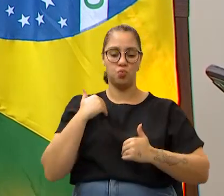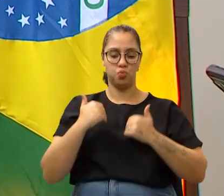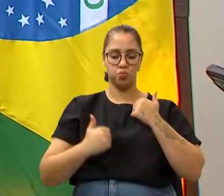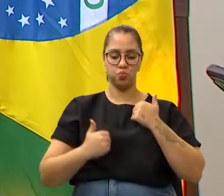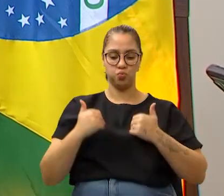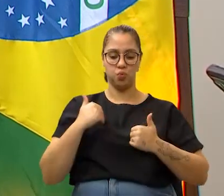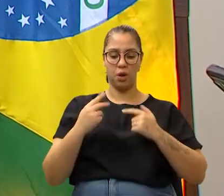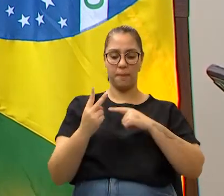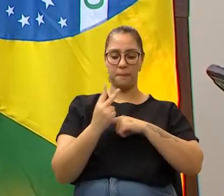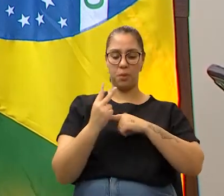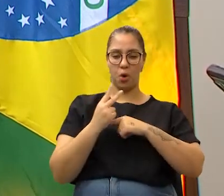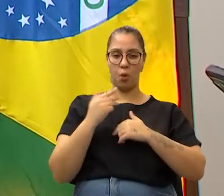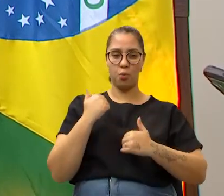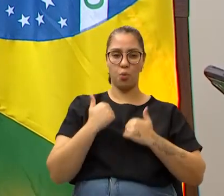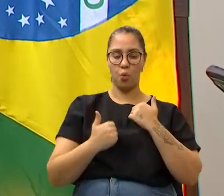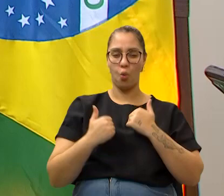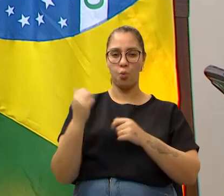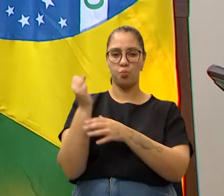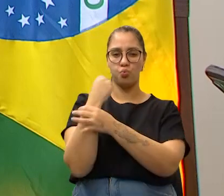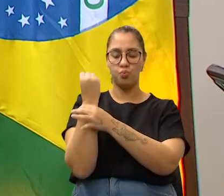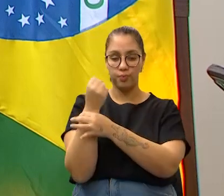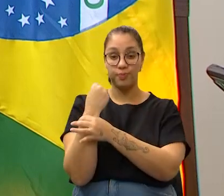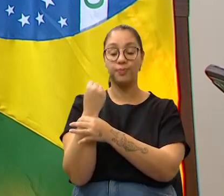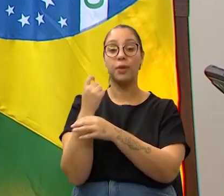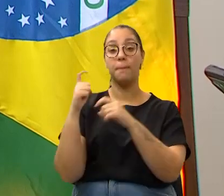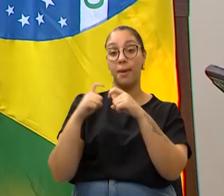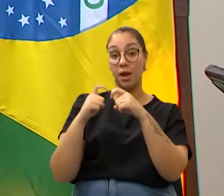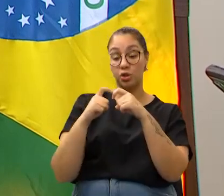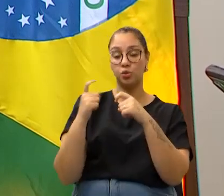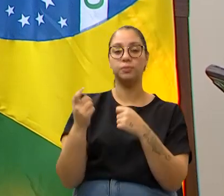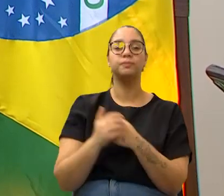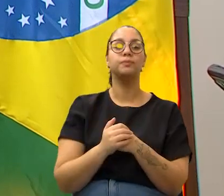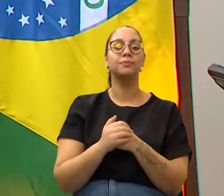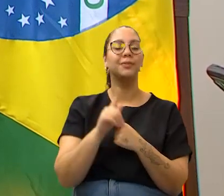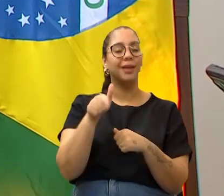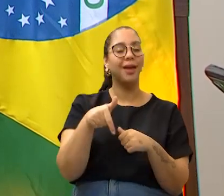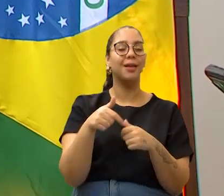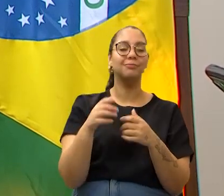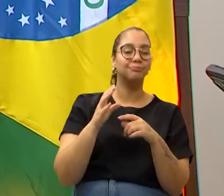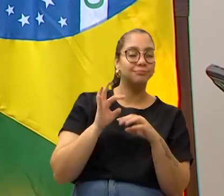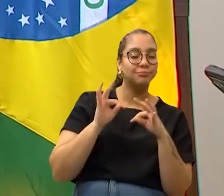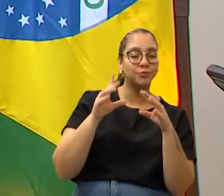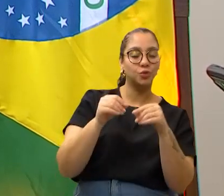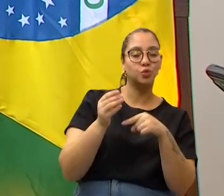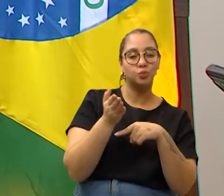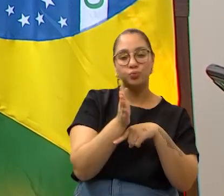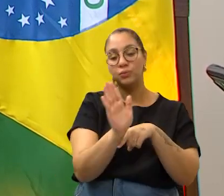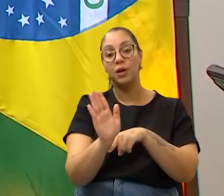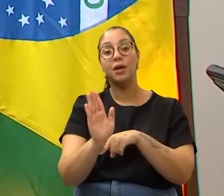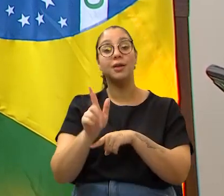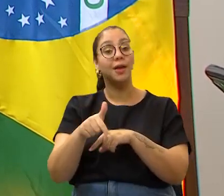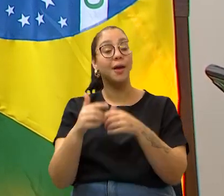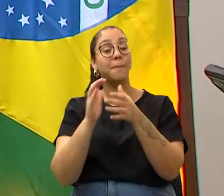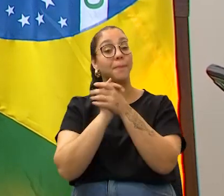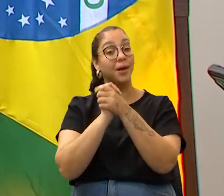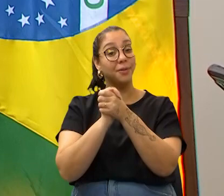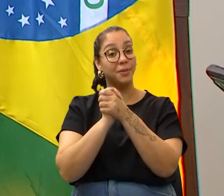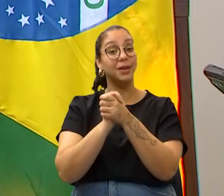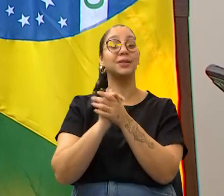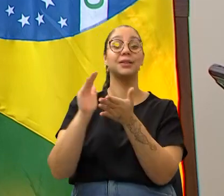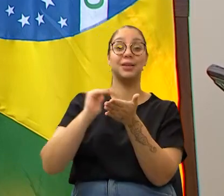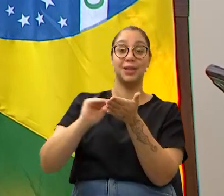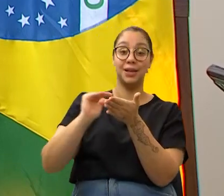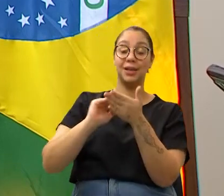Médico, clínico. Então, é uma ajuda. Eu acho que parabenizar aqui a Secretaria de Esportes pela iniciativa. A